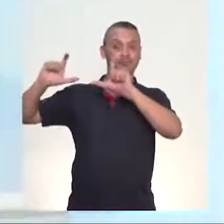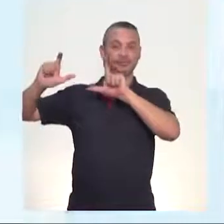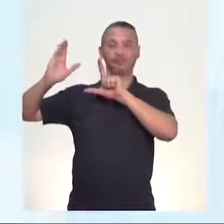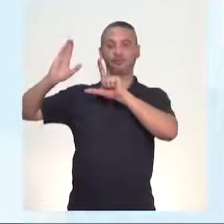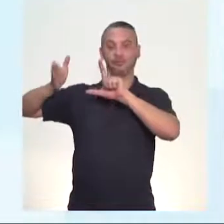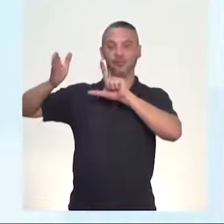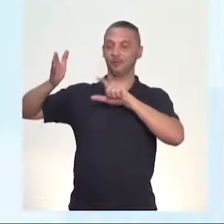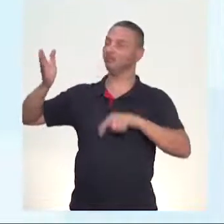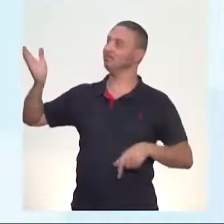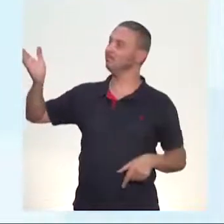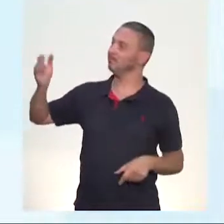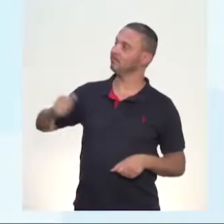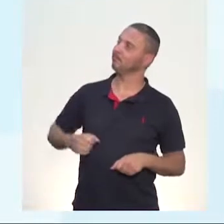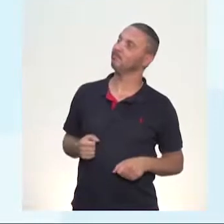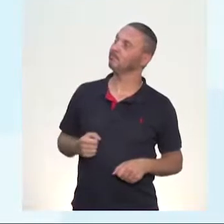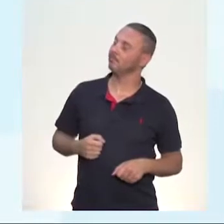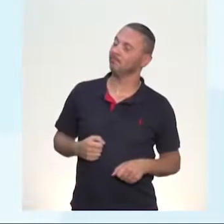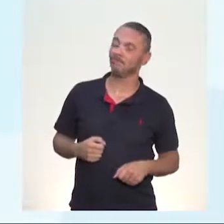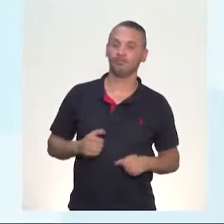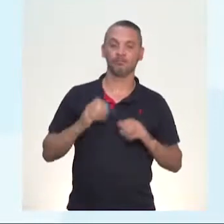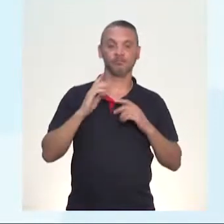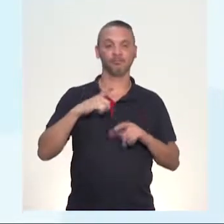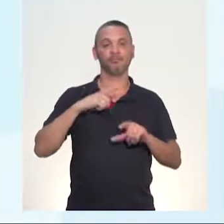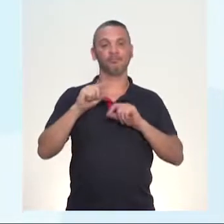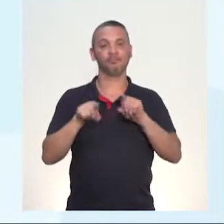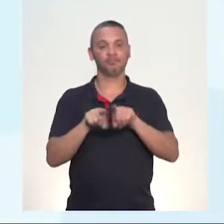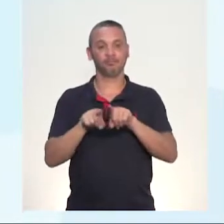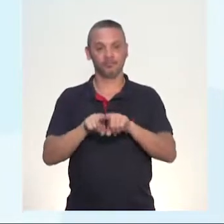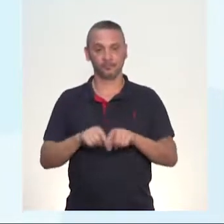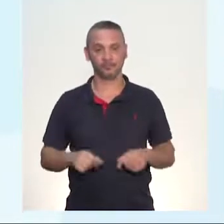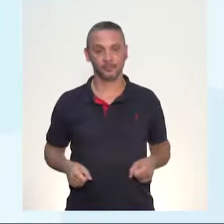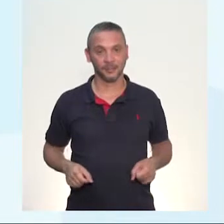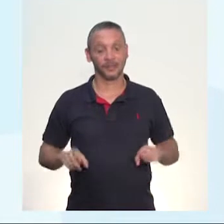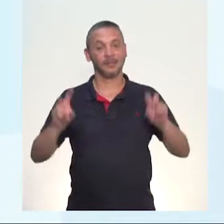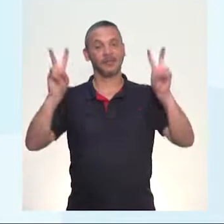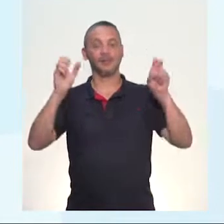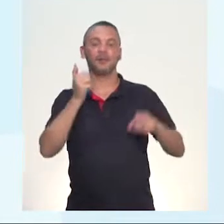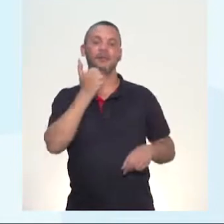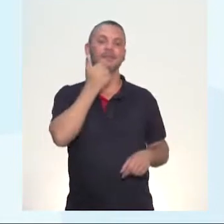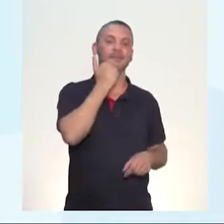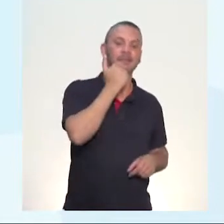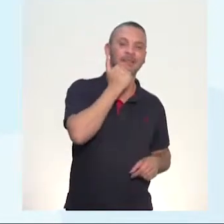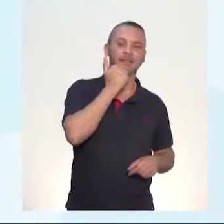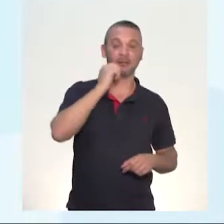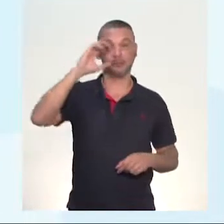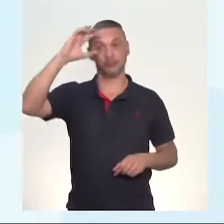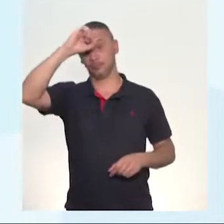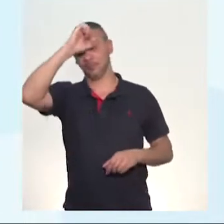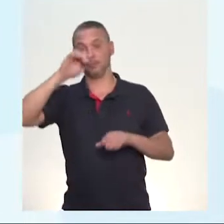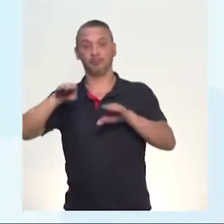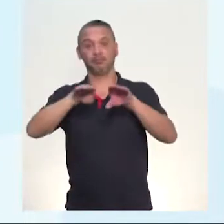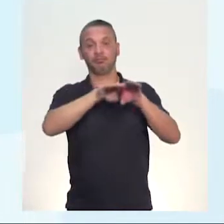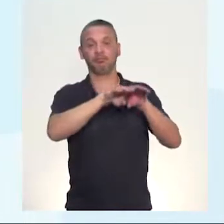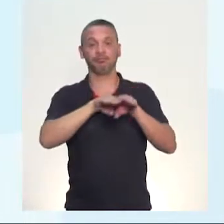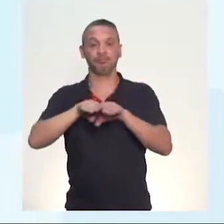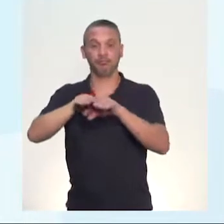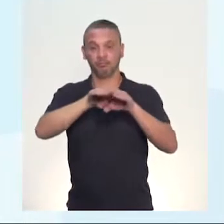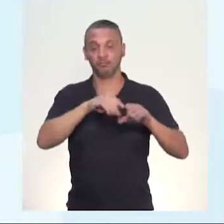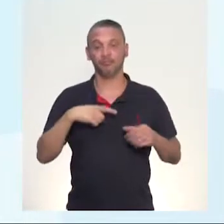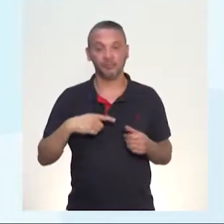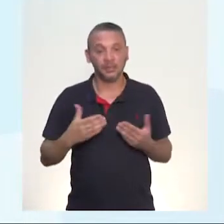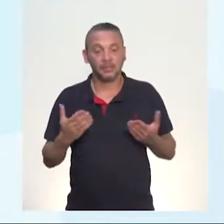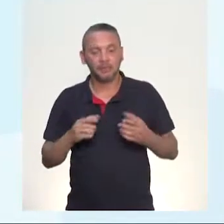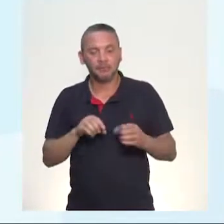passei anteriormente, mas vamos lembrar então do tema, né? Ciência e senso comum. Durante essa aula, o